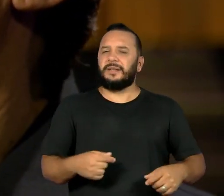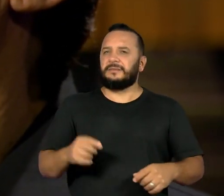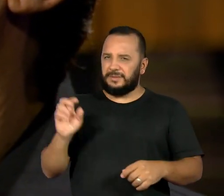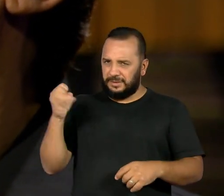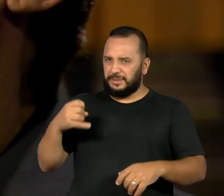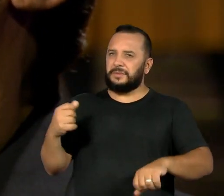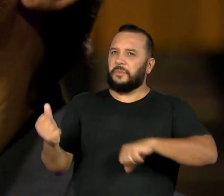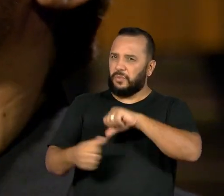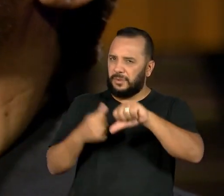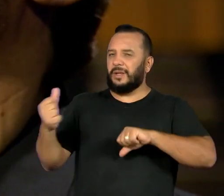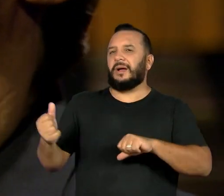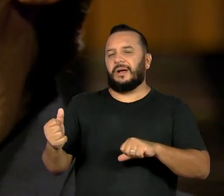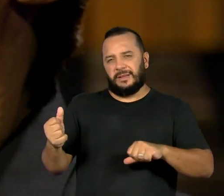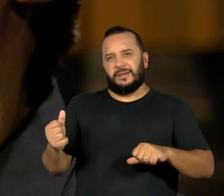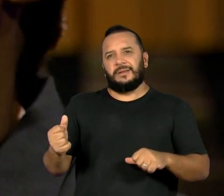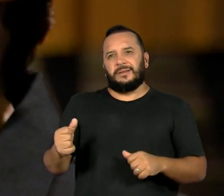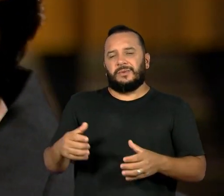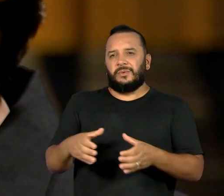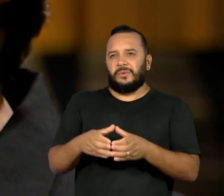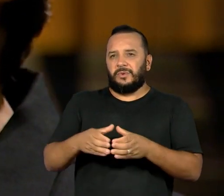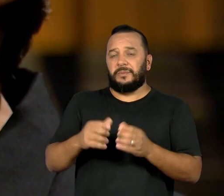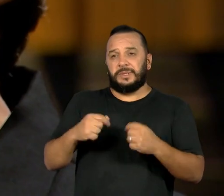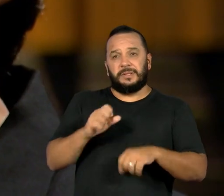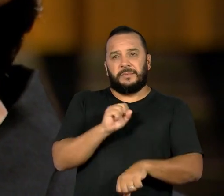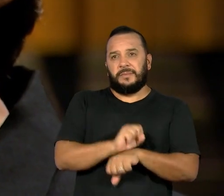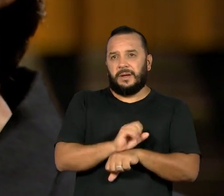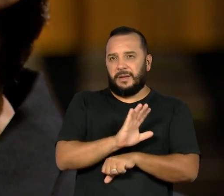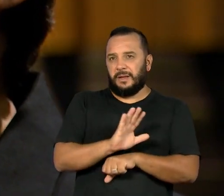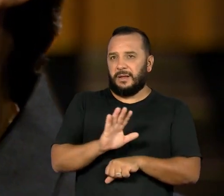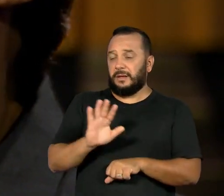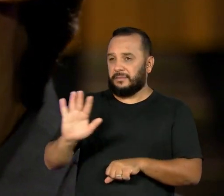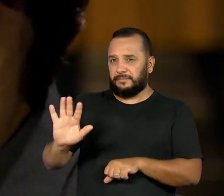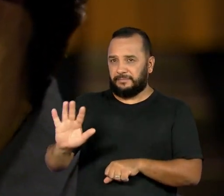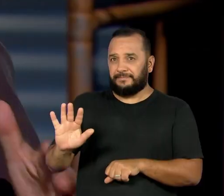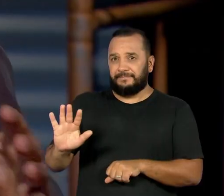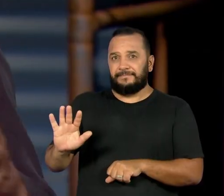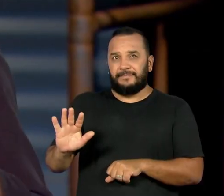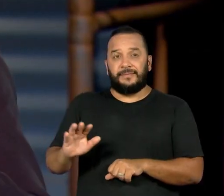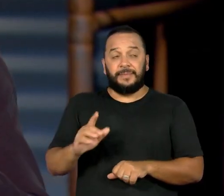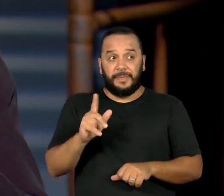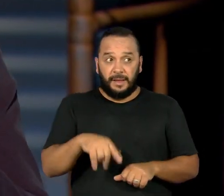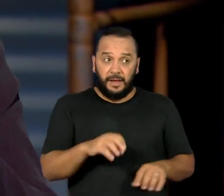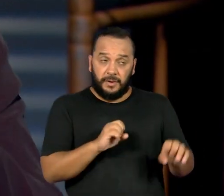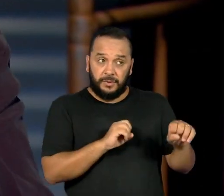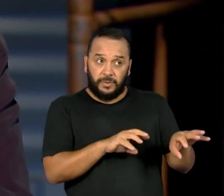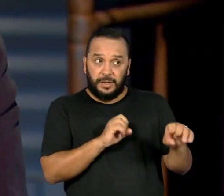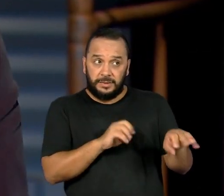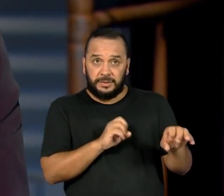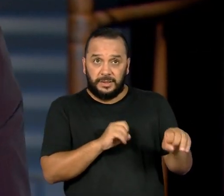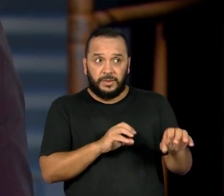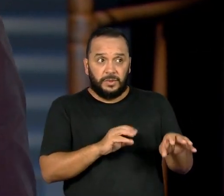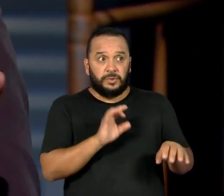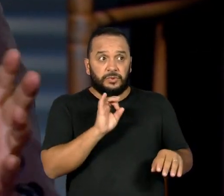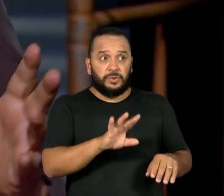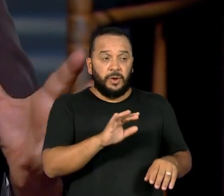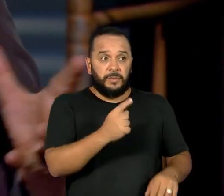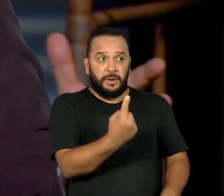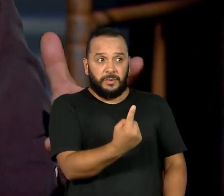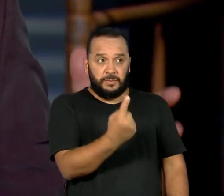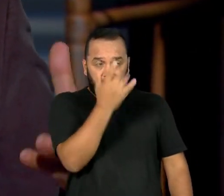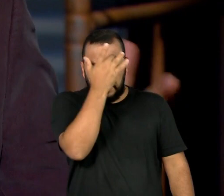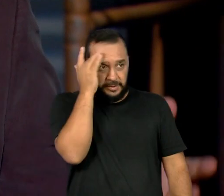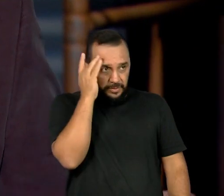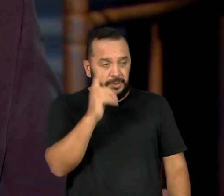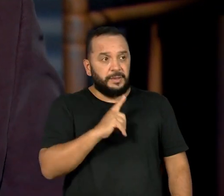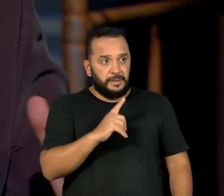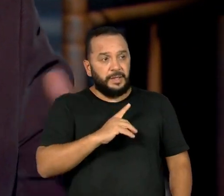as equipes precisem parar e falar, gente, não vai funcionar. Então é uma educação que não é só para aquela pessoa que